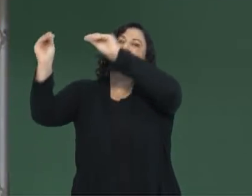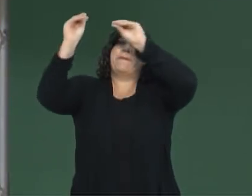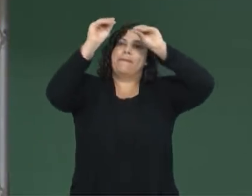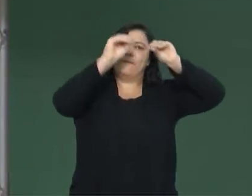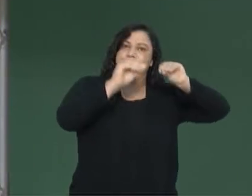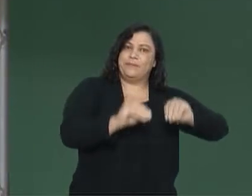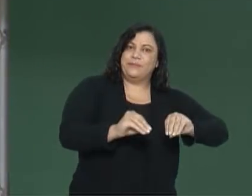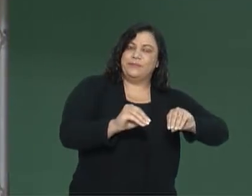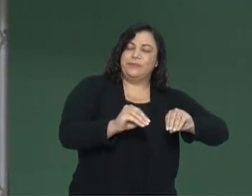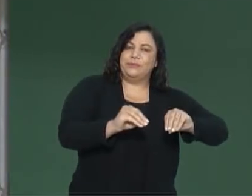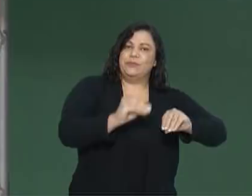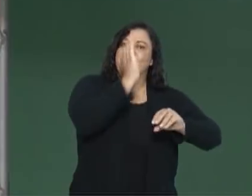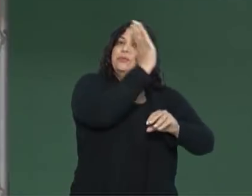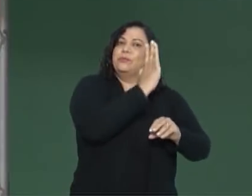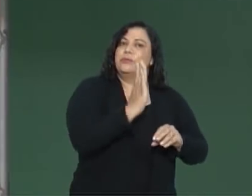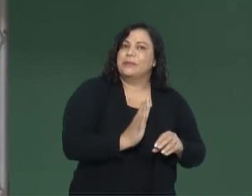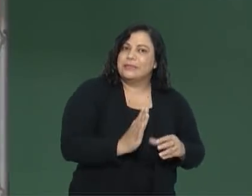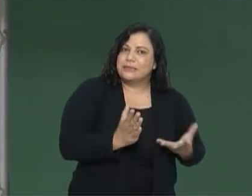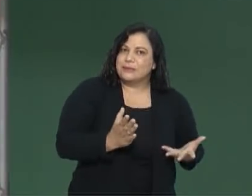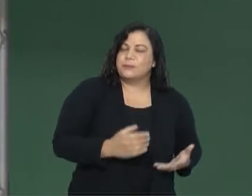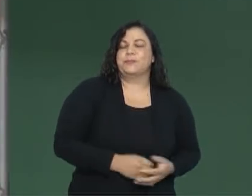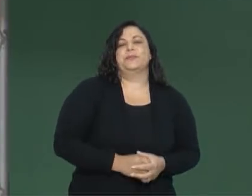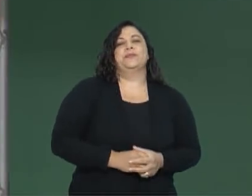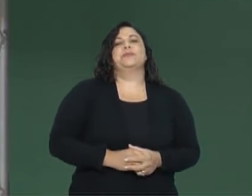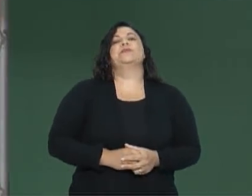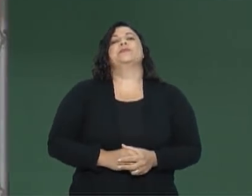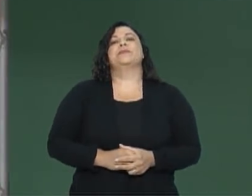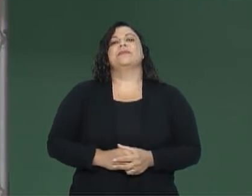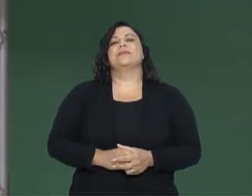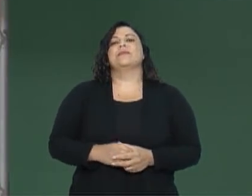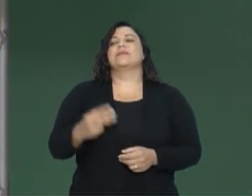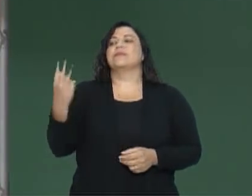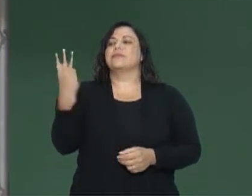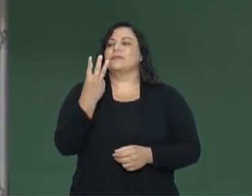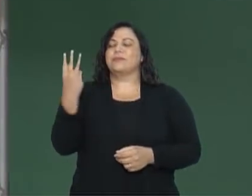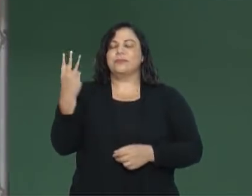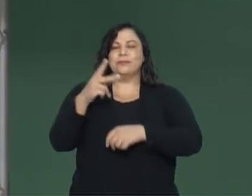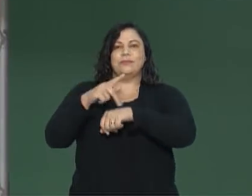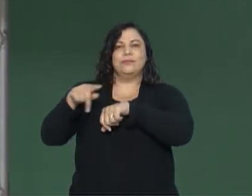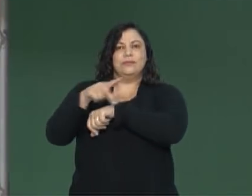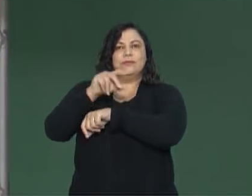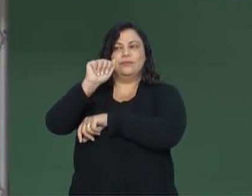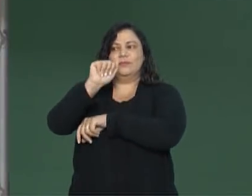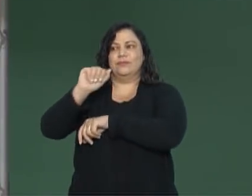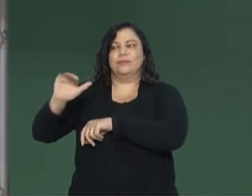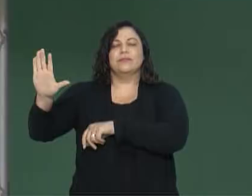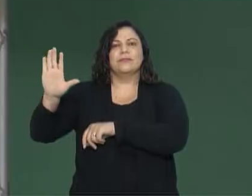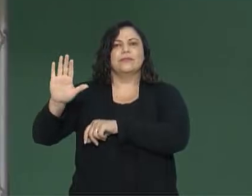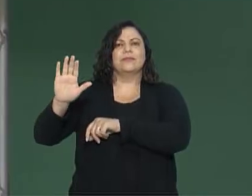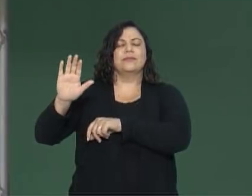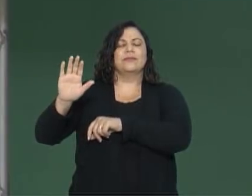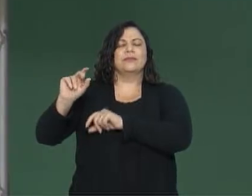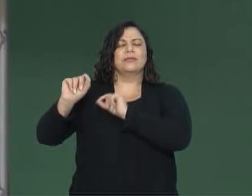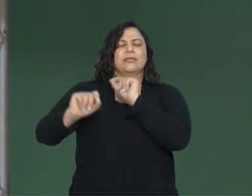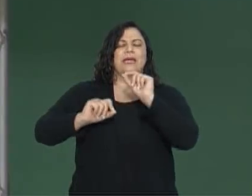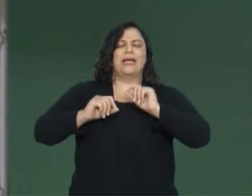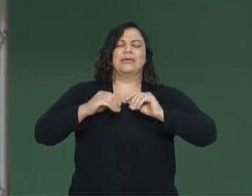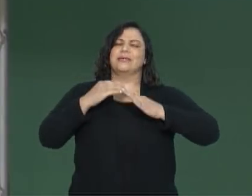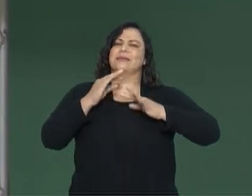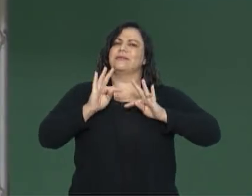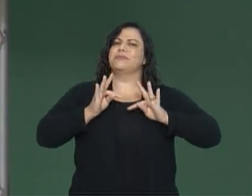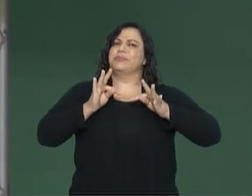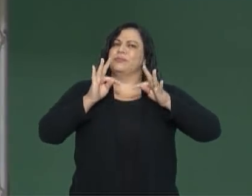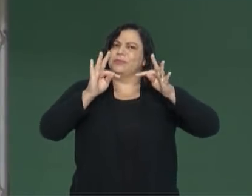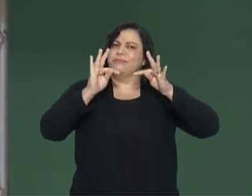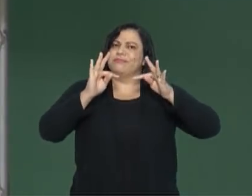Brasil. O que os tigres asiáticos fizeram? Desenvolveram as empresas. Para quê?